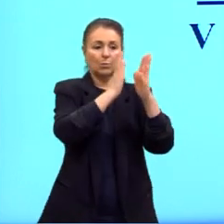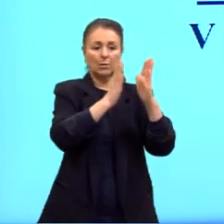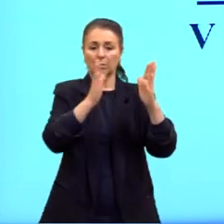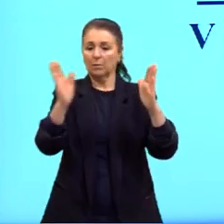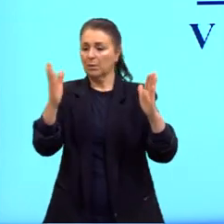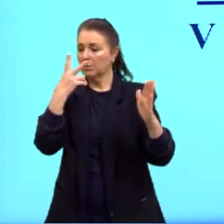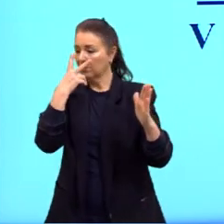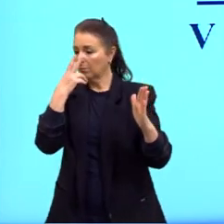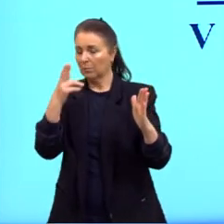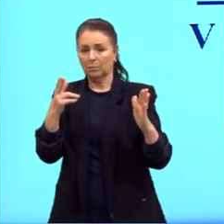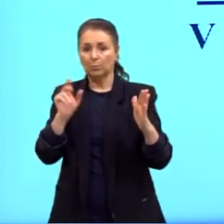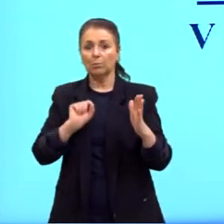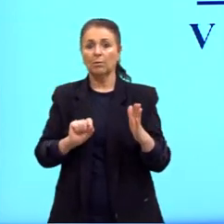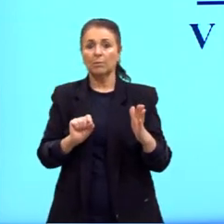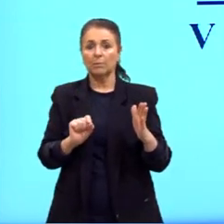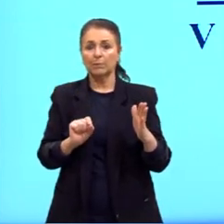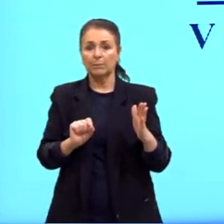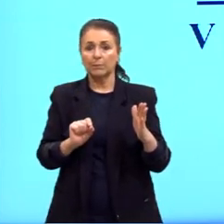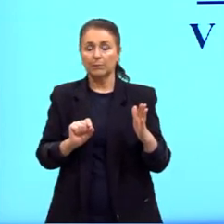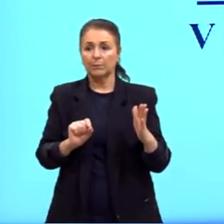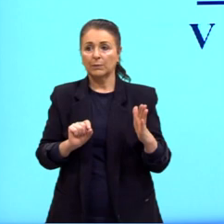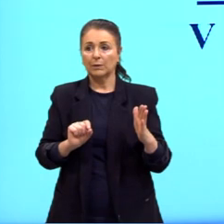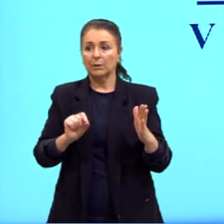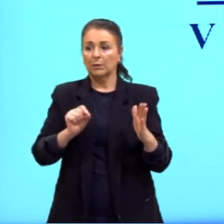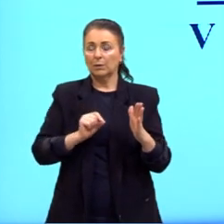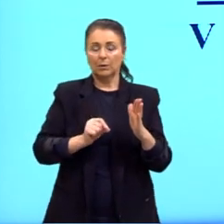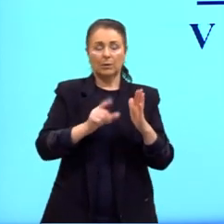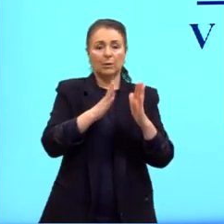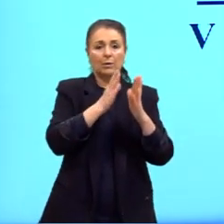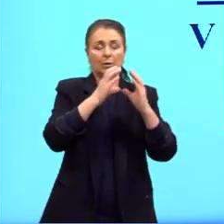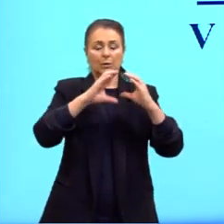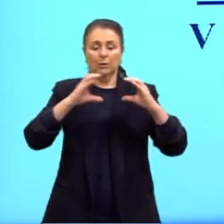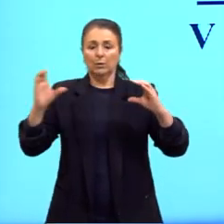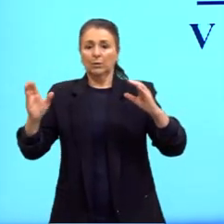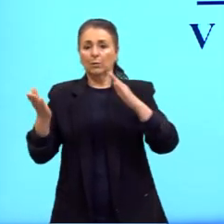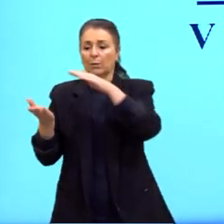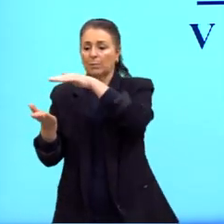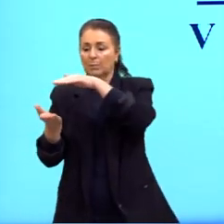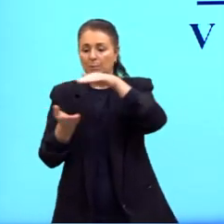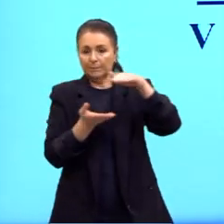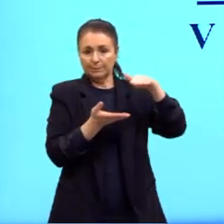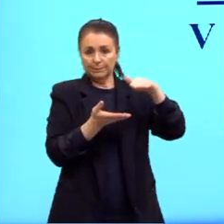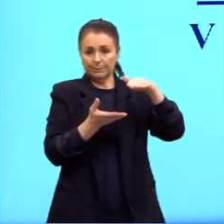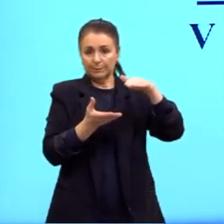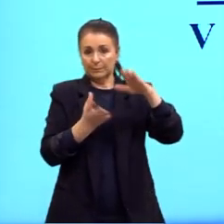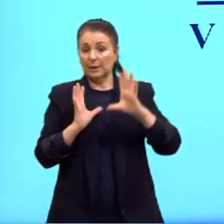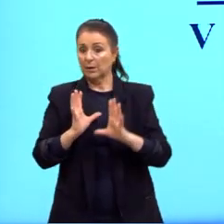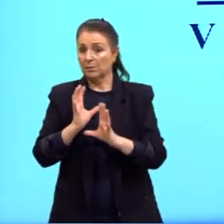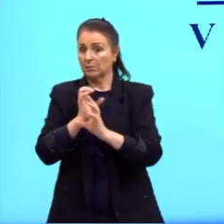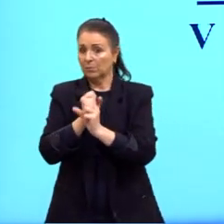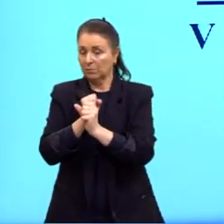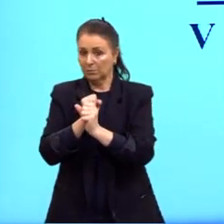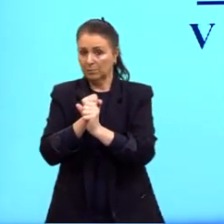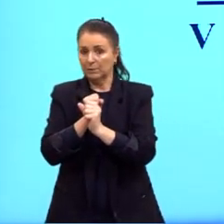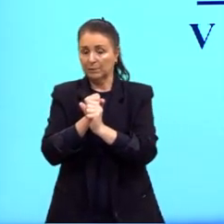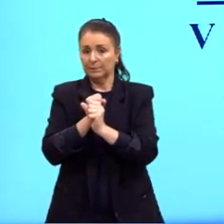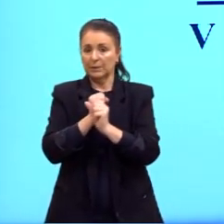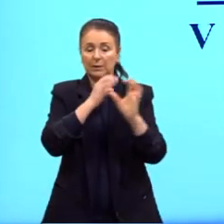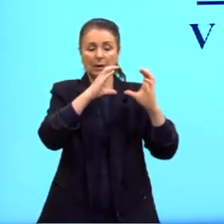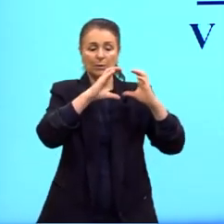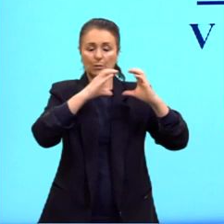igual ah tá ah Num circuito em paralelo a gente vai ter a soma né das